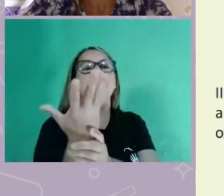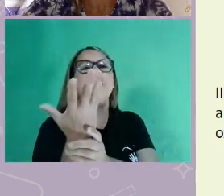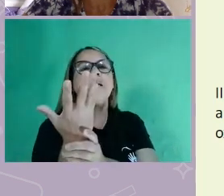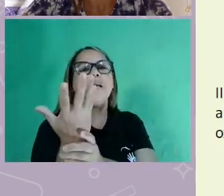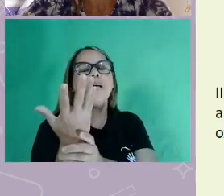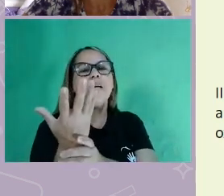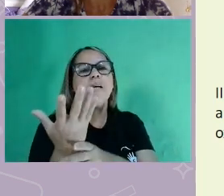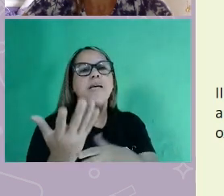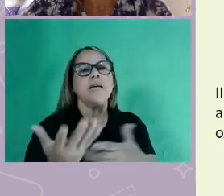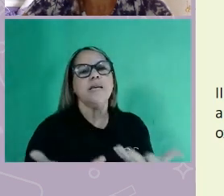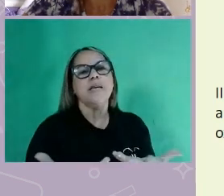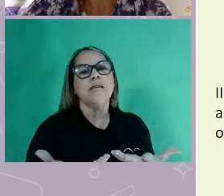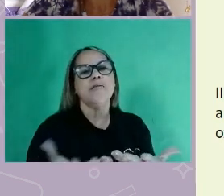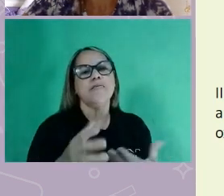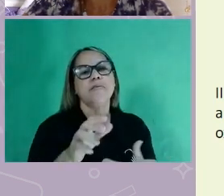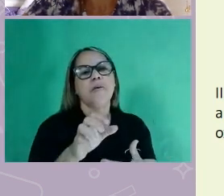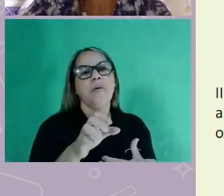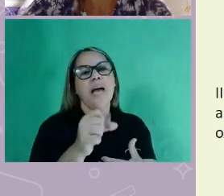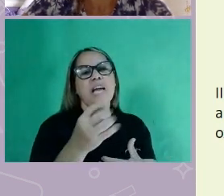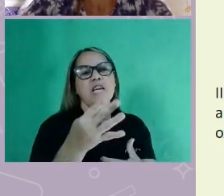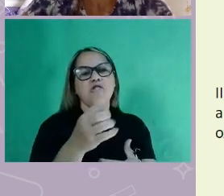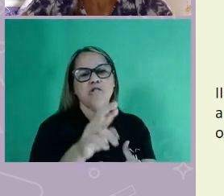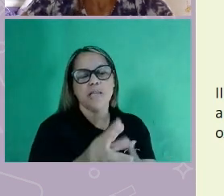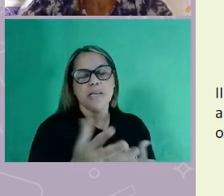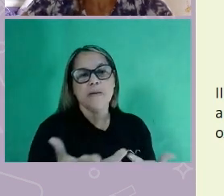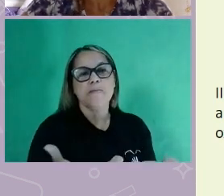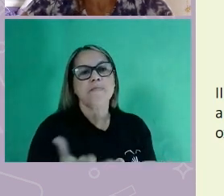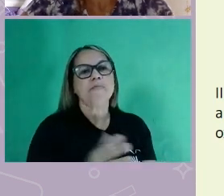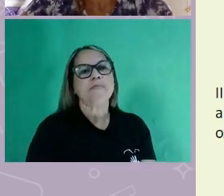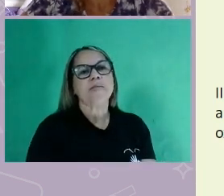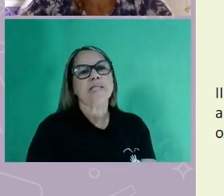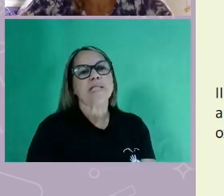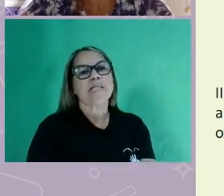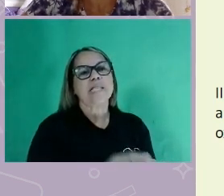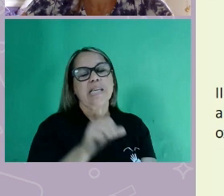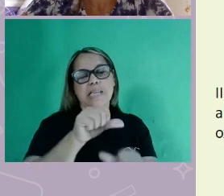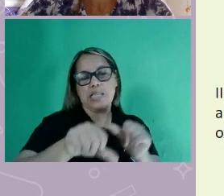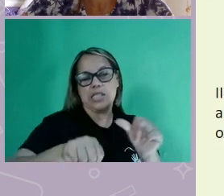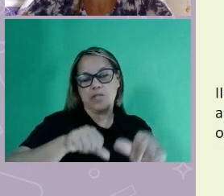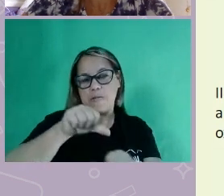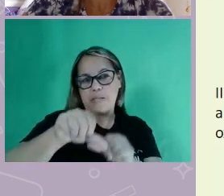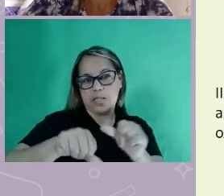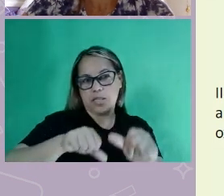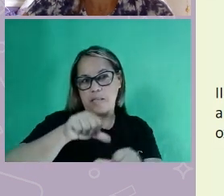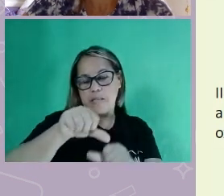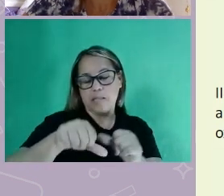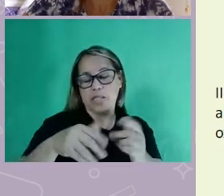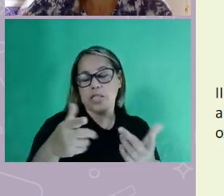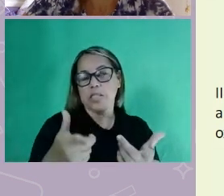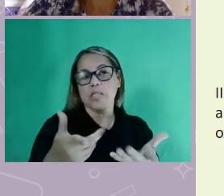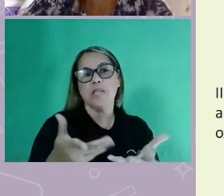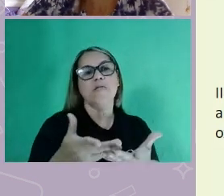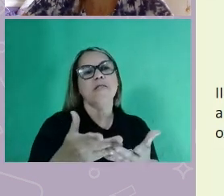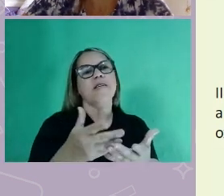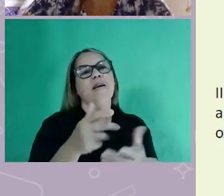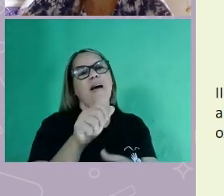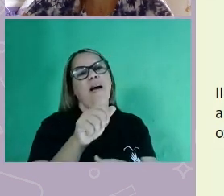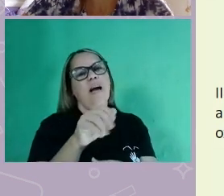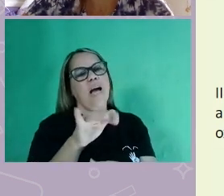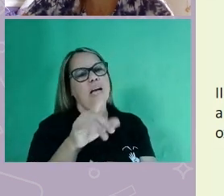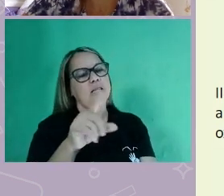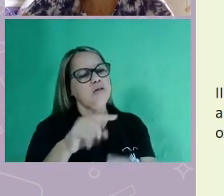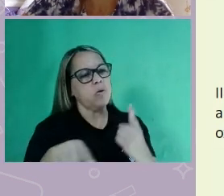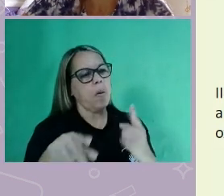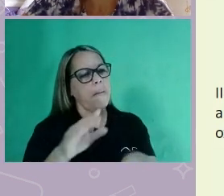a um éster certo reação de esterificação de ácido carboxílico